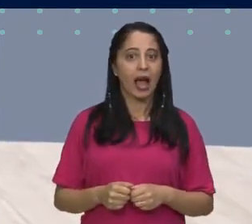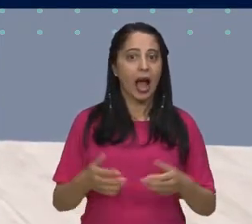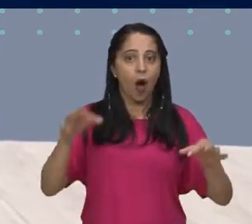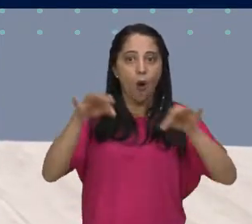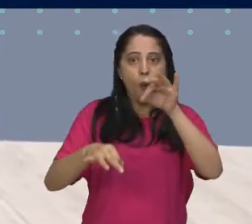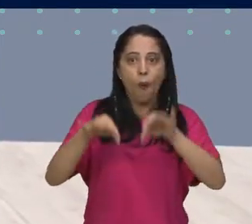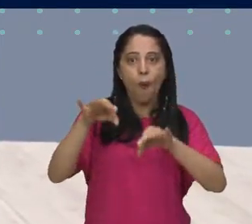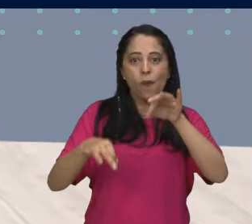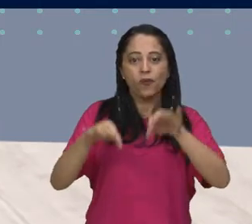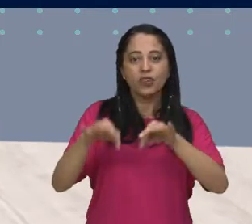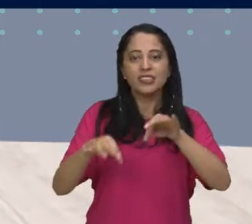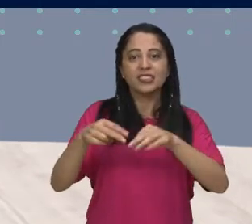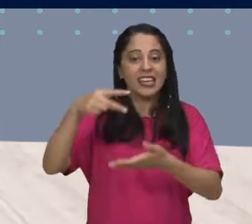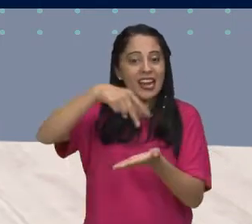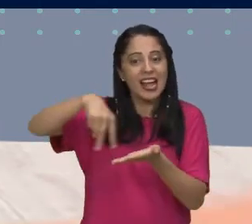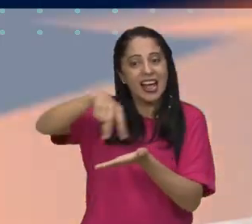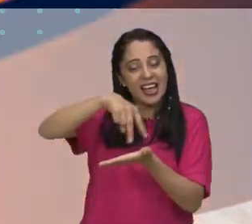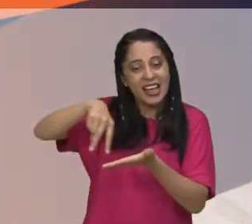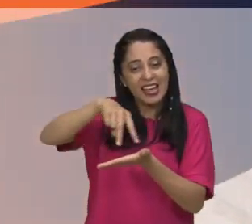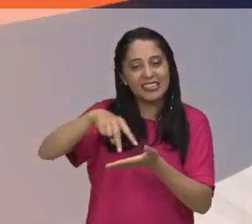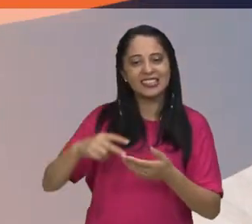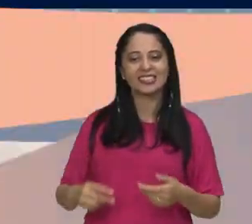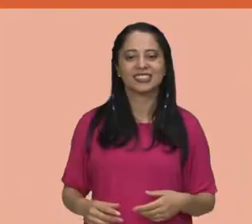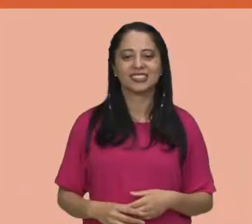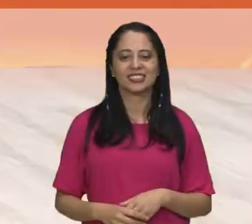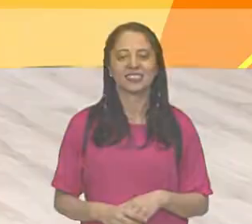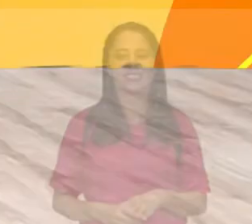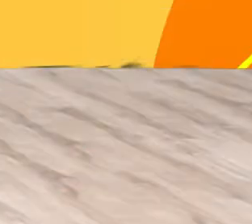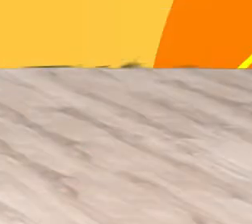próxima oficina é de dança!